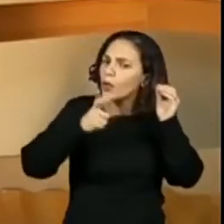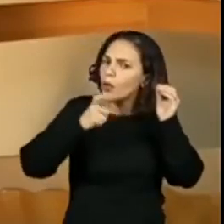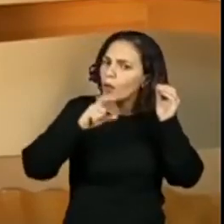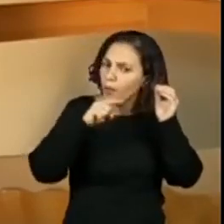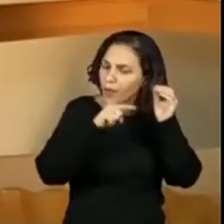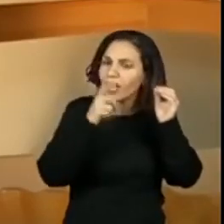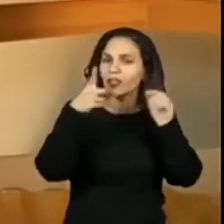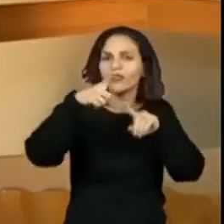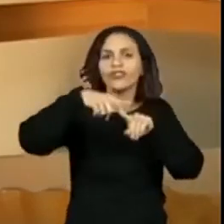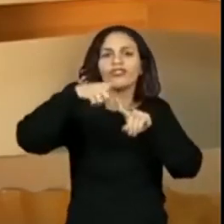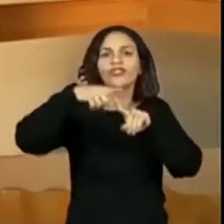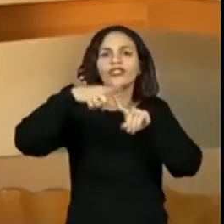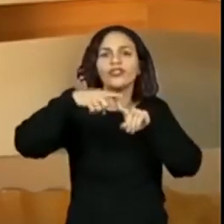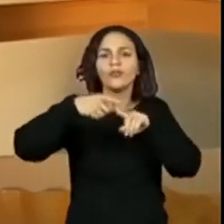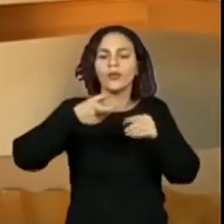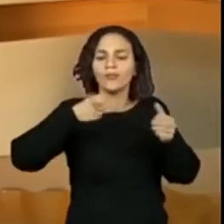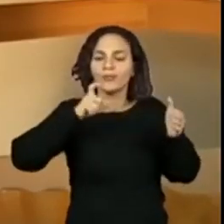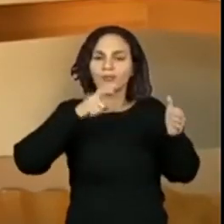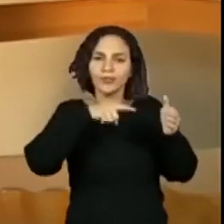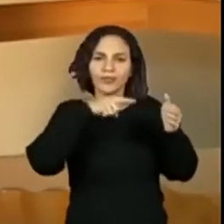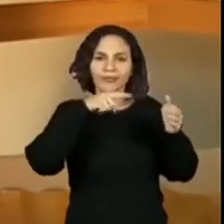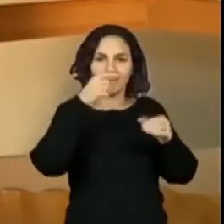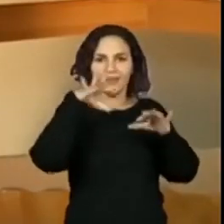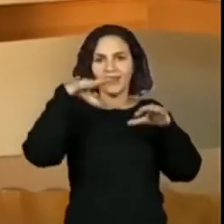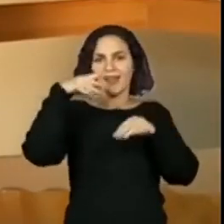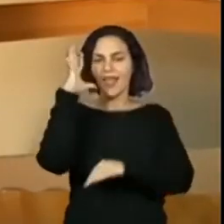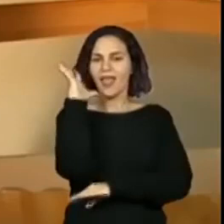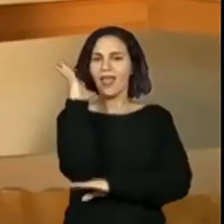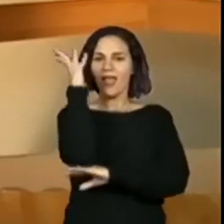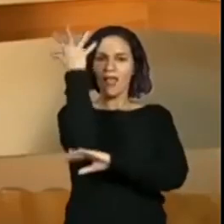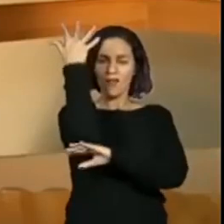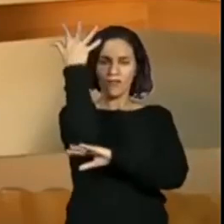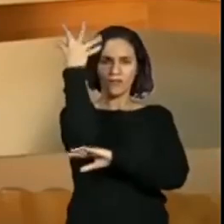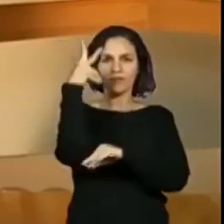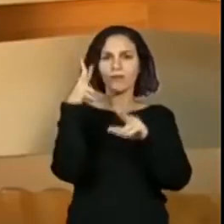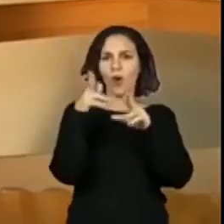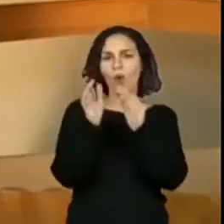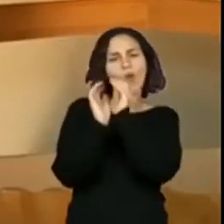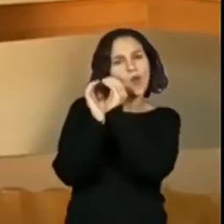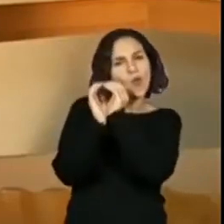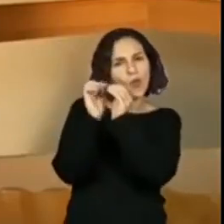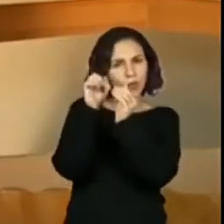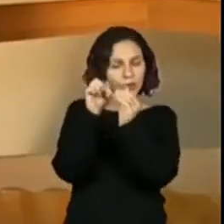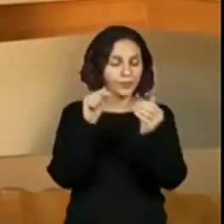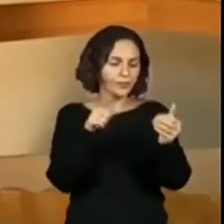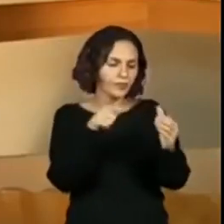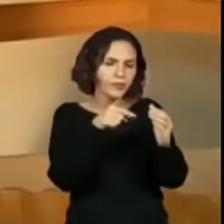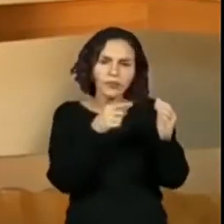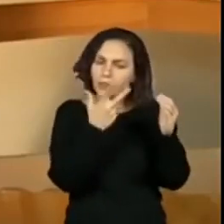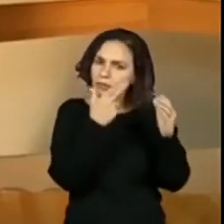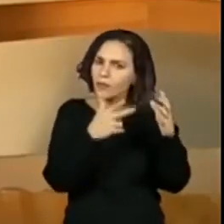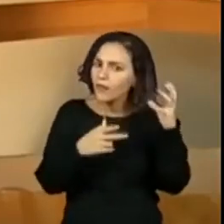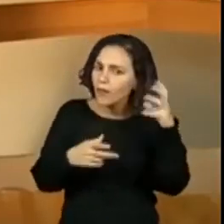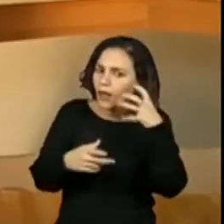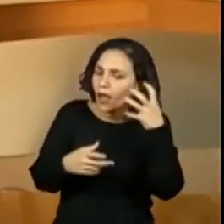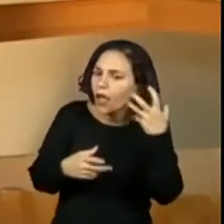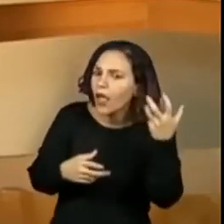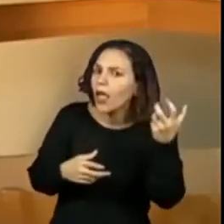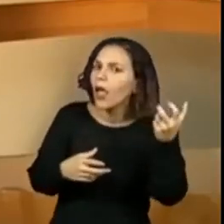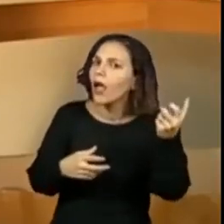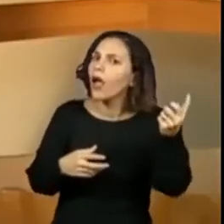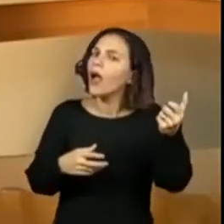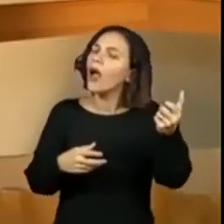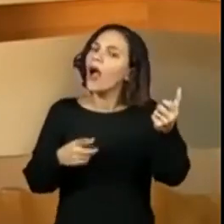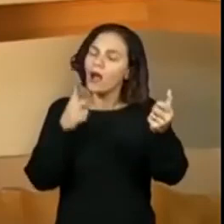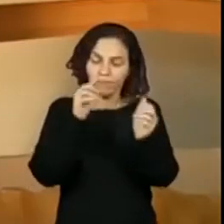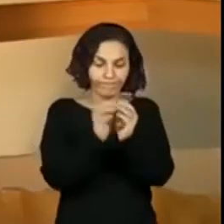espécie de coco, ele dá numa palmeira, ouve-se aquele barulho, é algo encantador, imagético, e